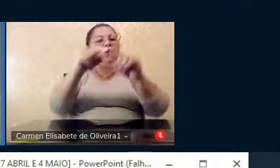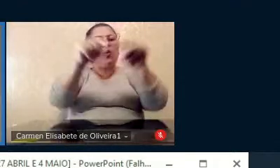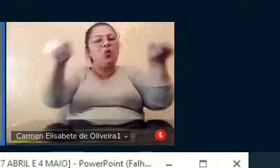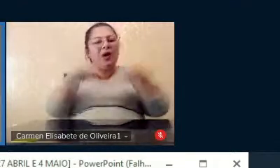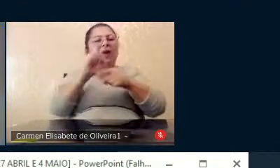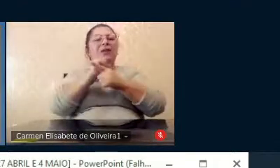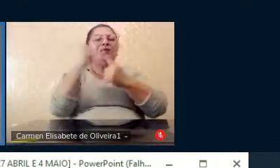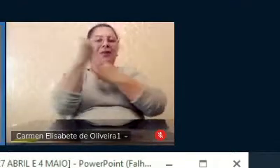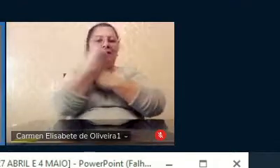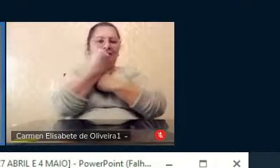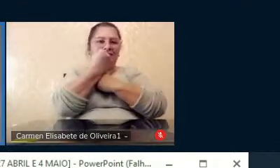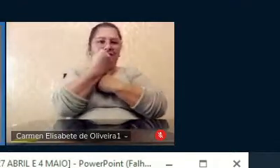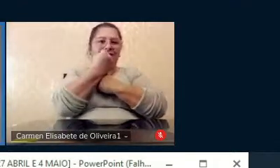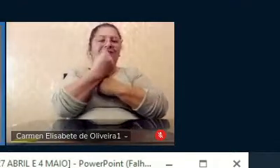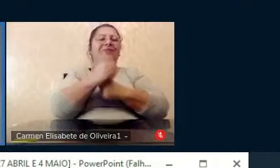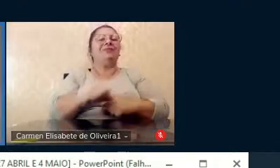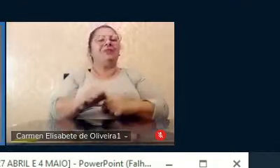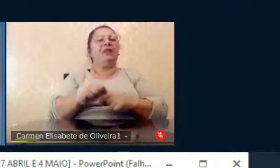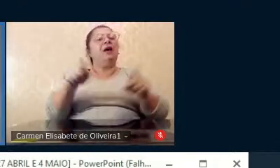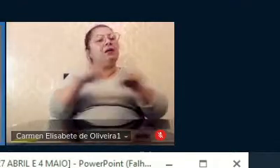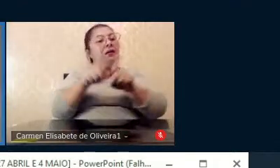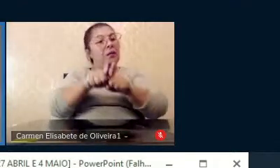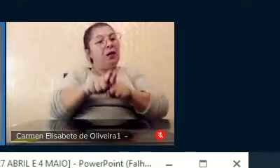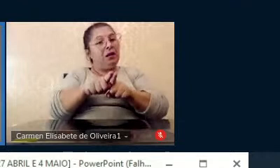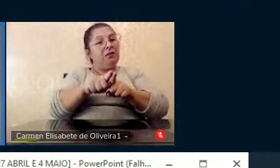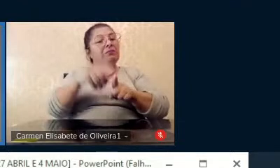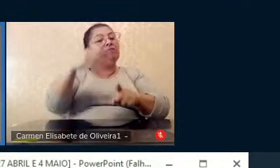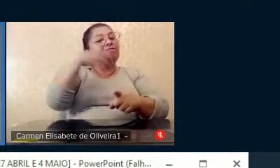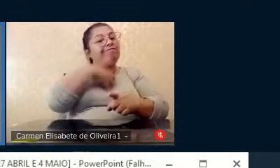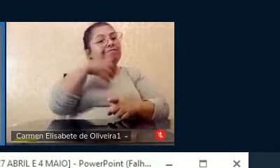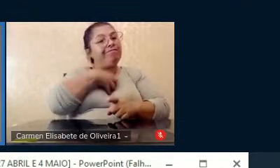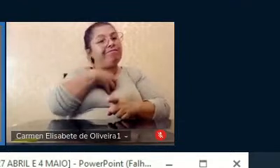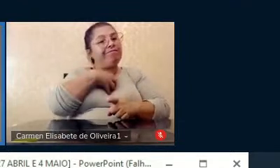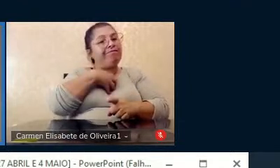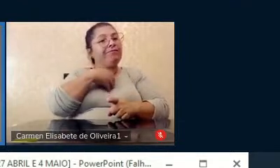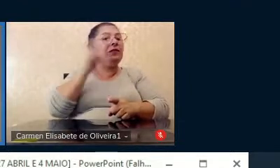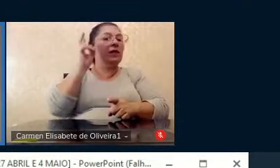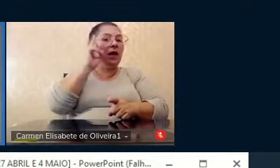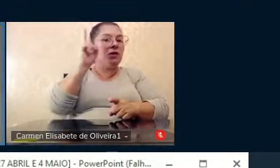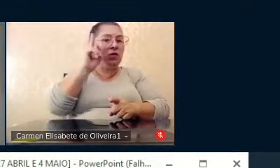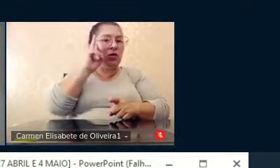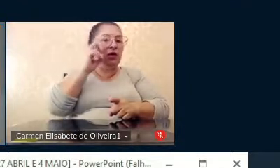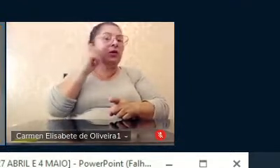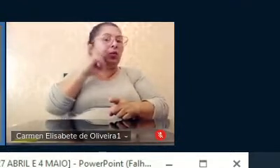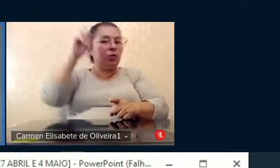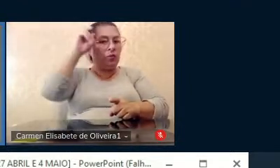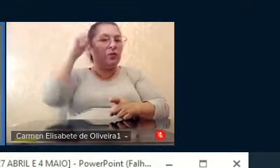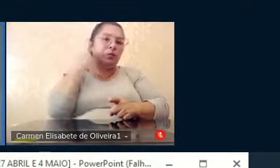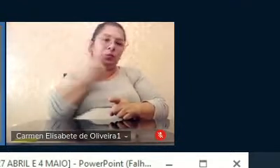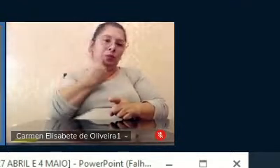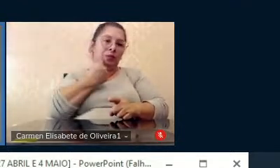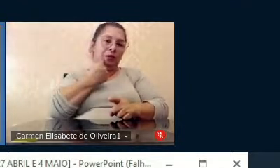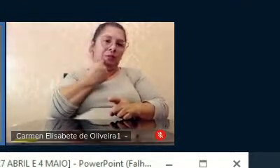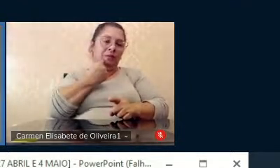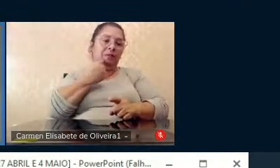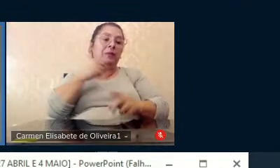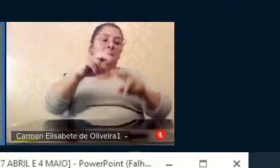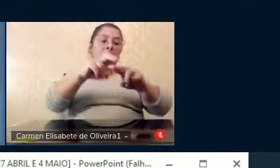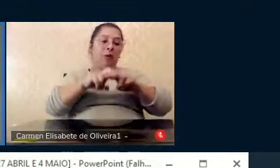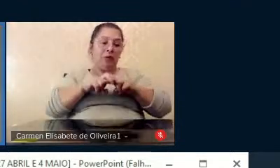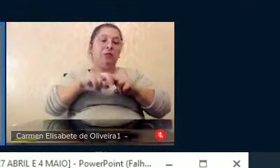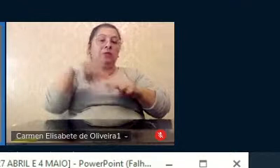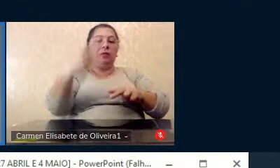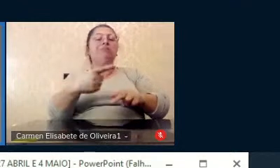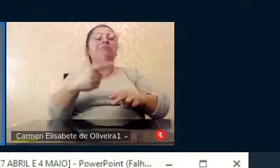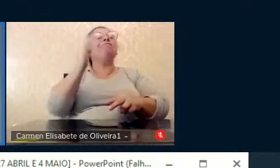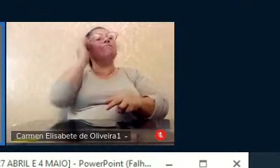social. E também o sentido dos contextos da história cultural dos surdos. E trazendo, assim, as